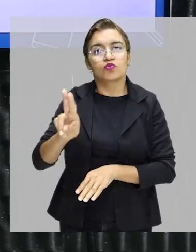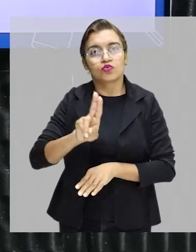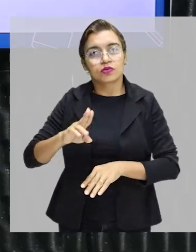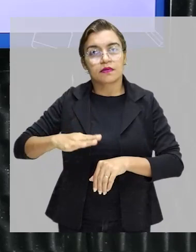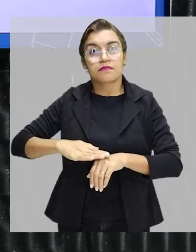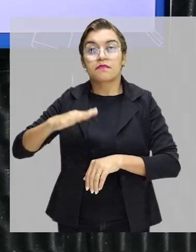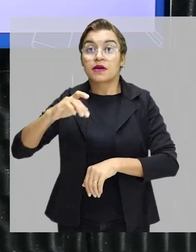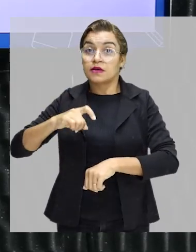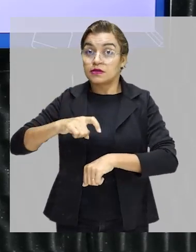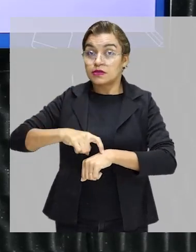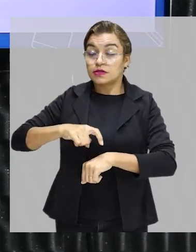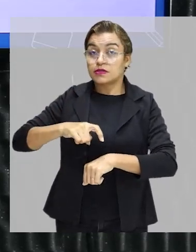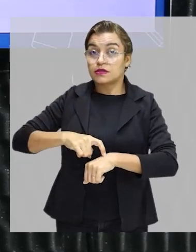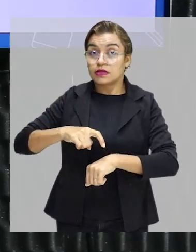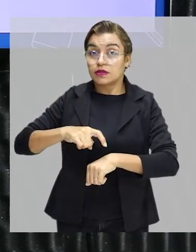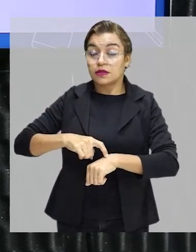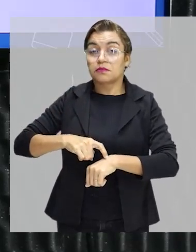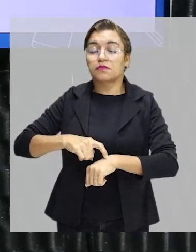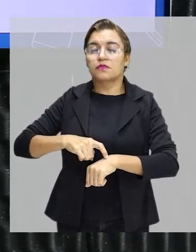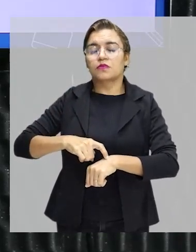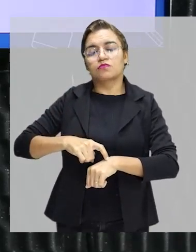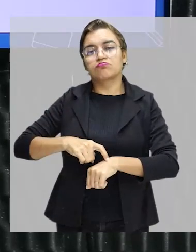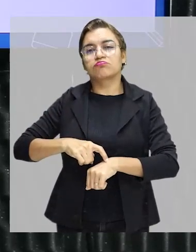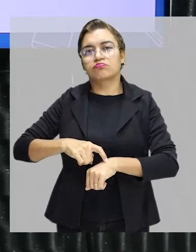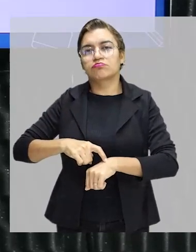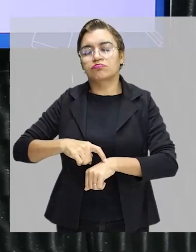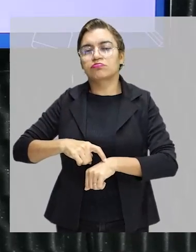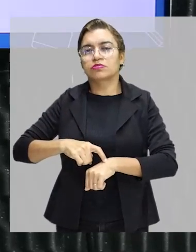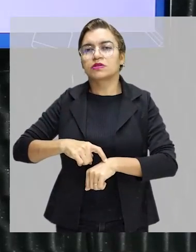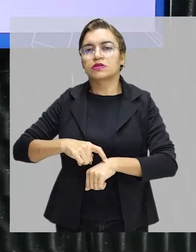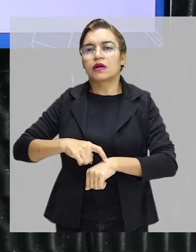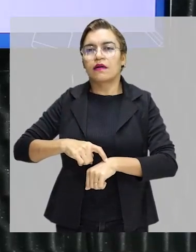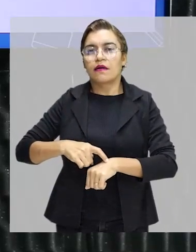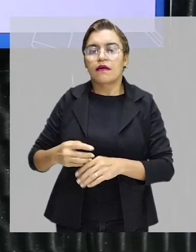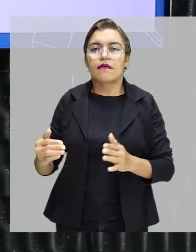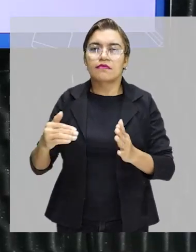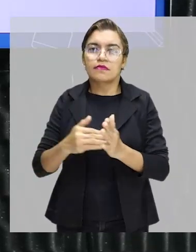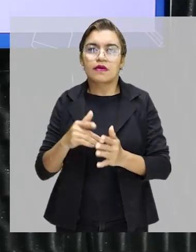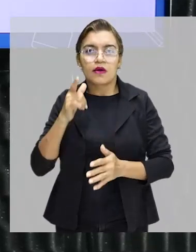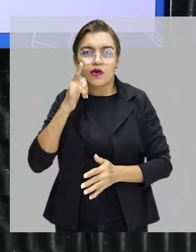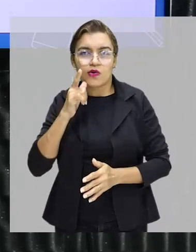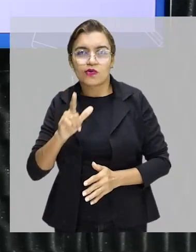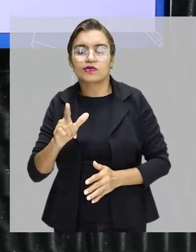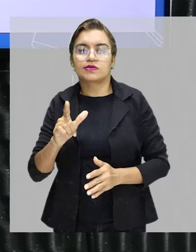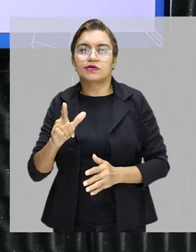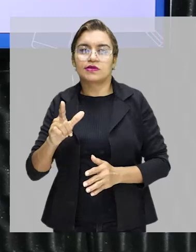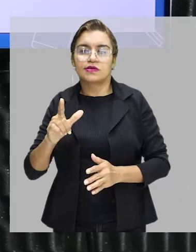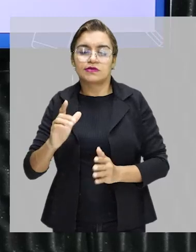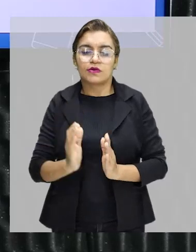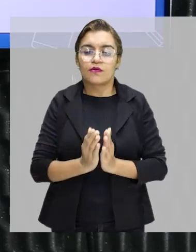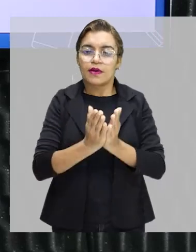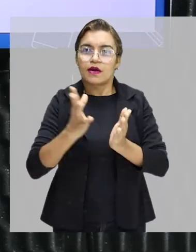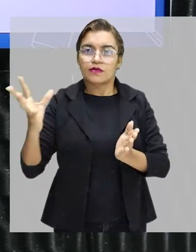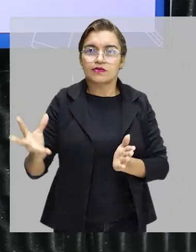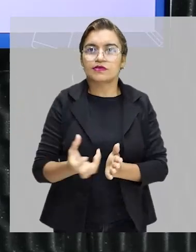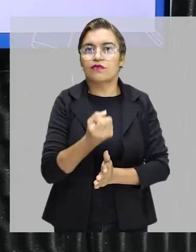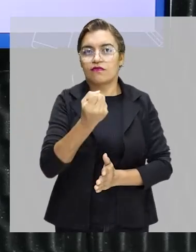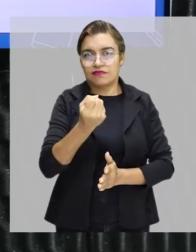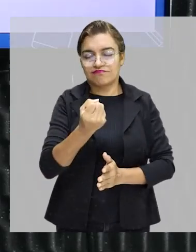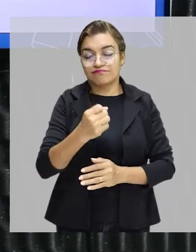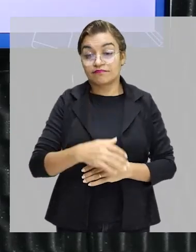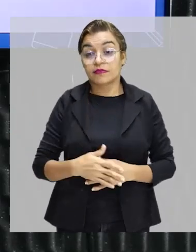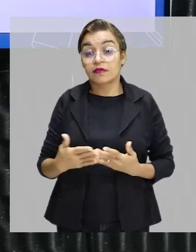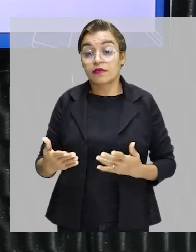dando a oportunidade de serem resgatados. Show? Então, essa é a primeira situação. Então,